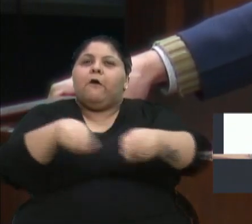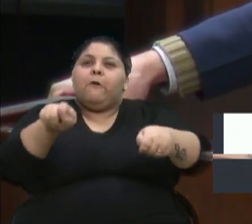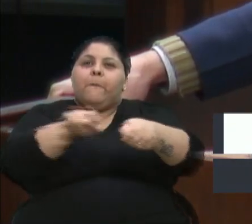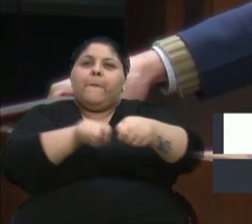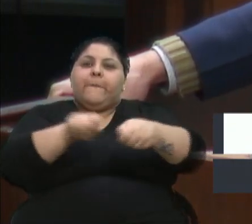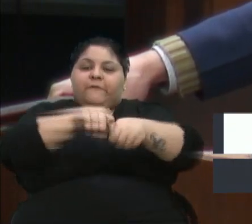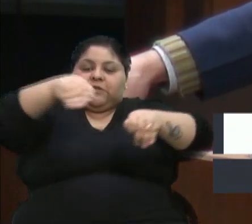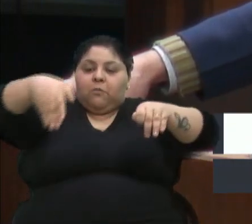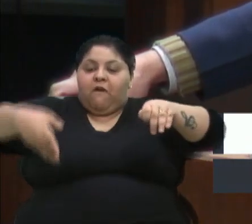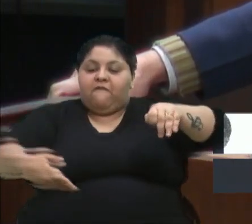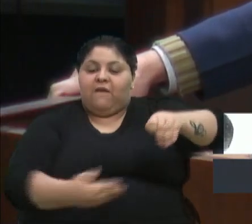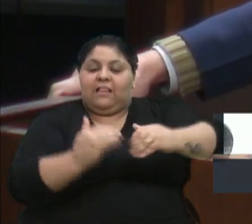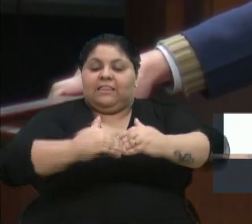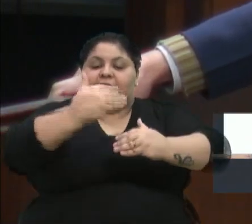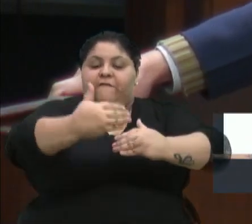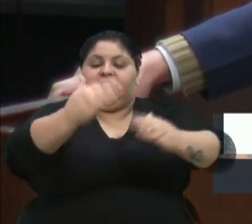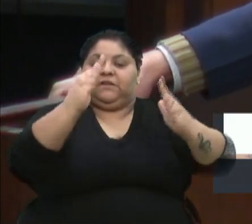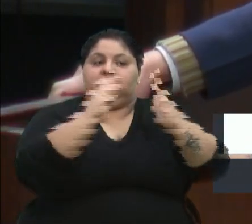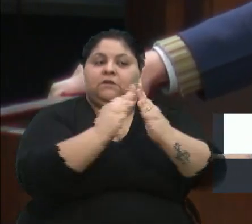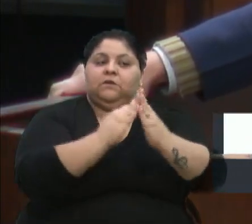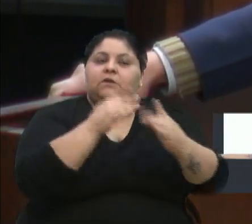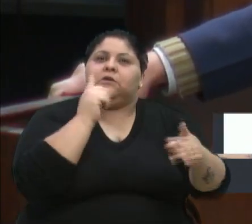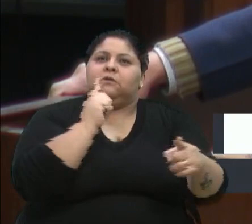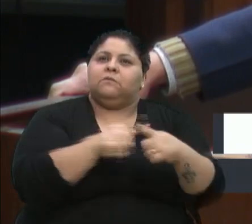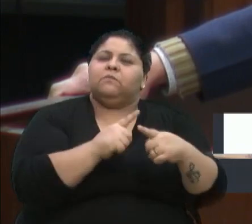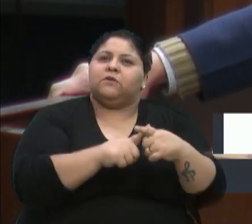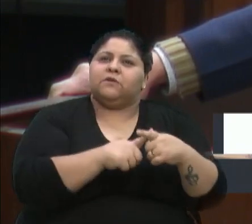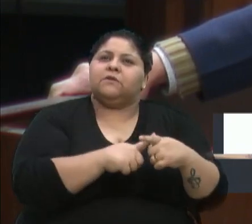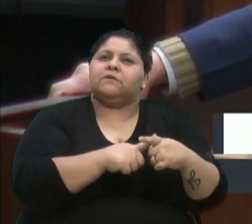de casa, porque senão alaga.